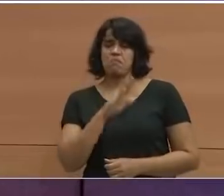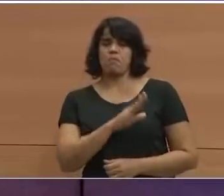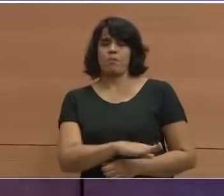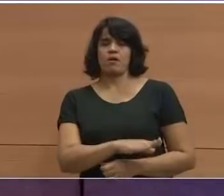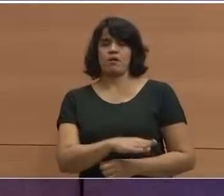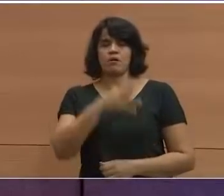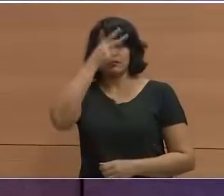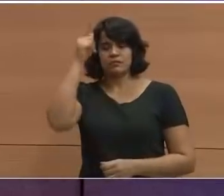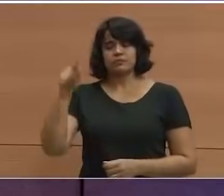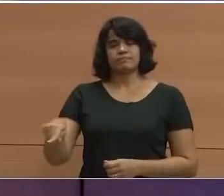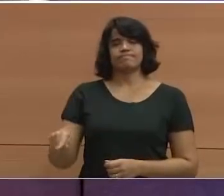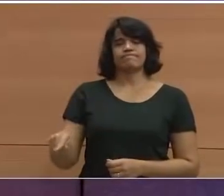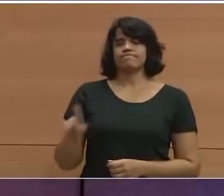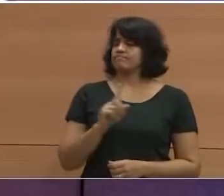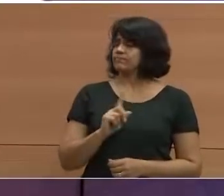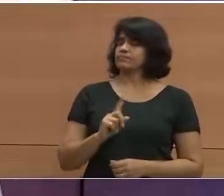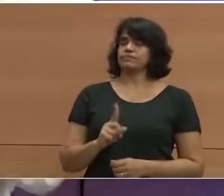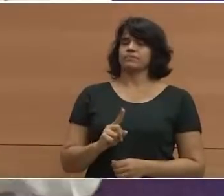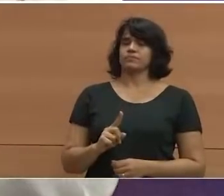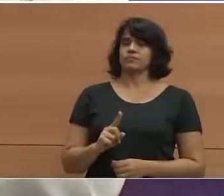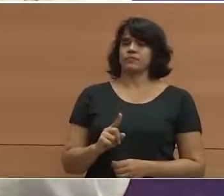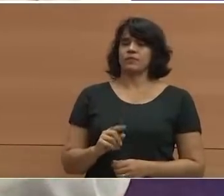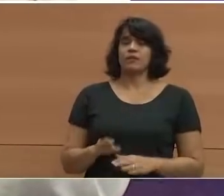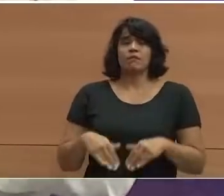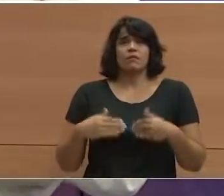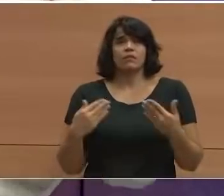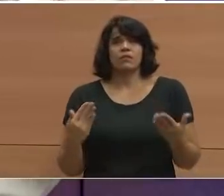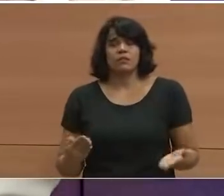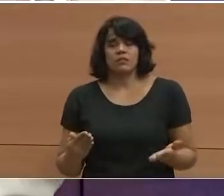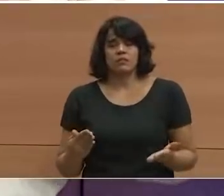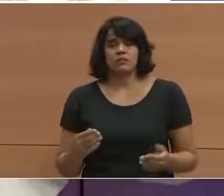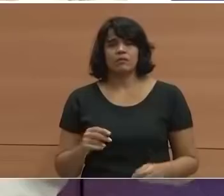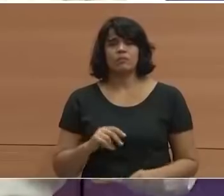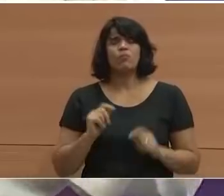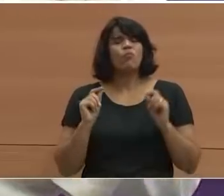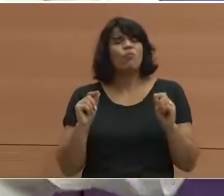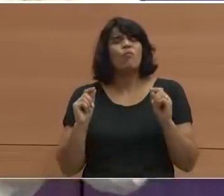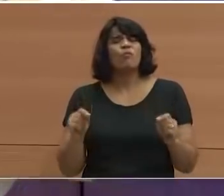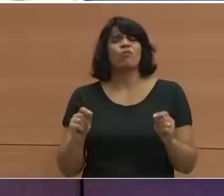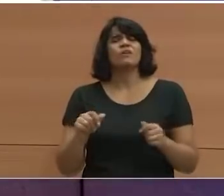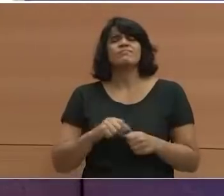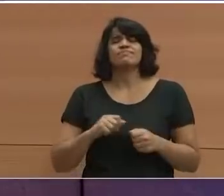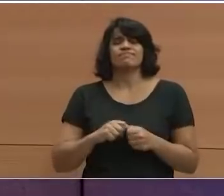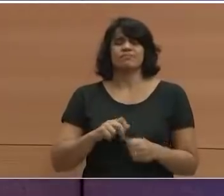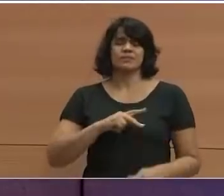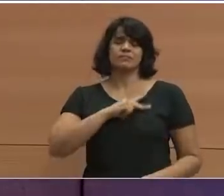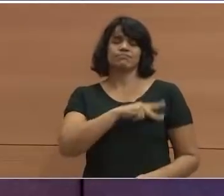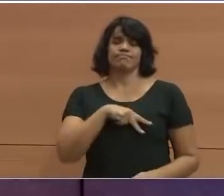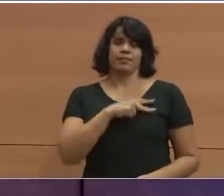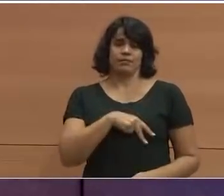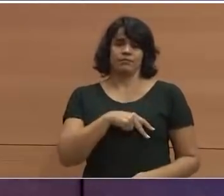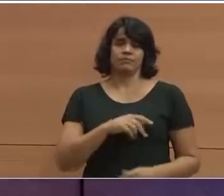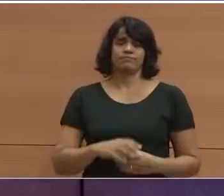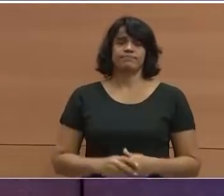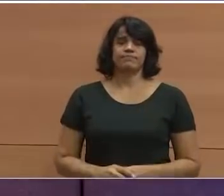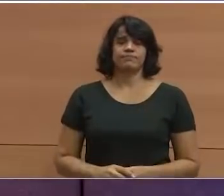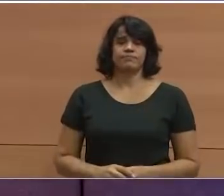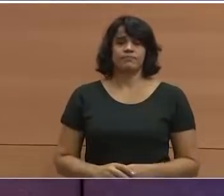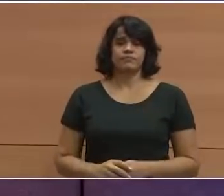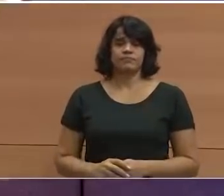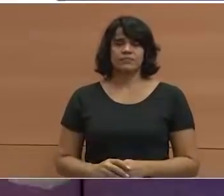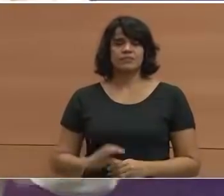para a Espanha. Então o que ele fez? Ele descobriu que a Ásia Menor,